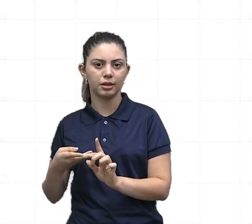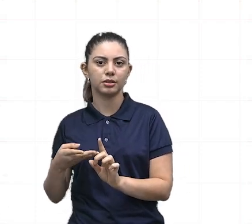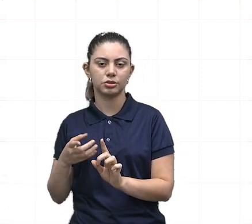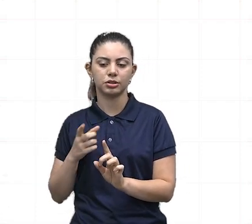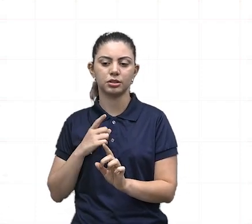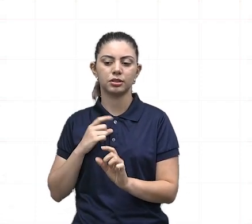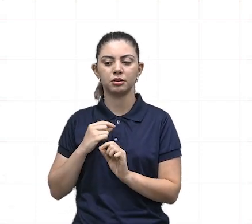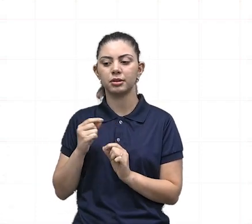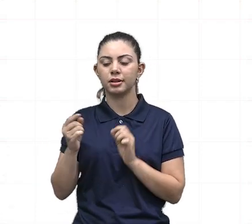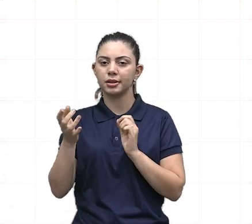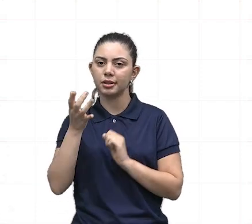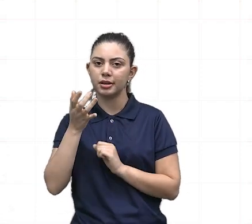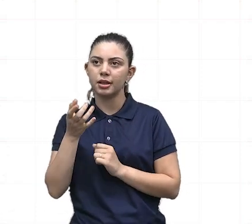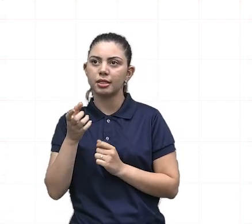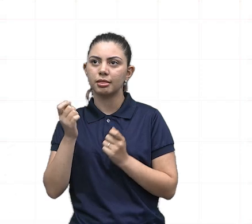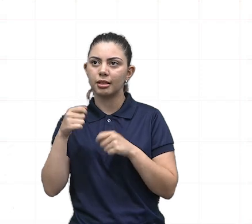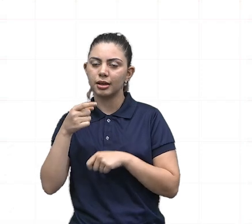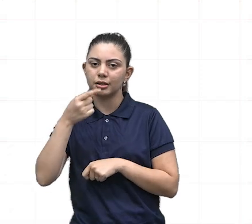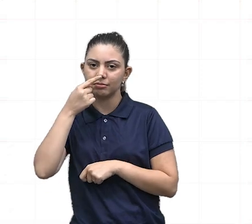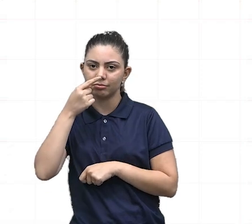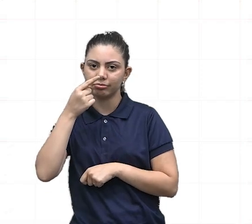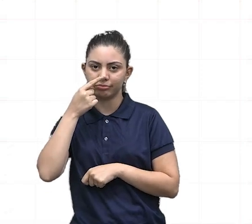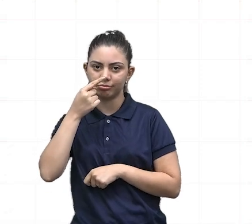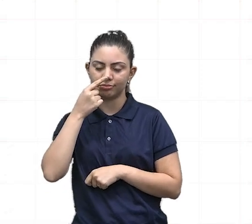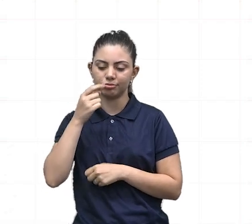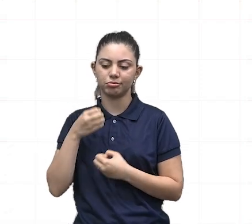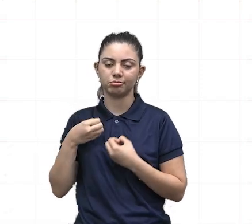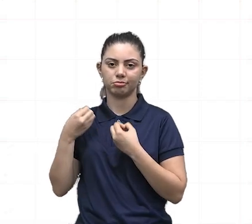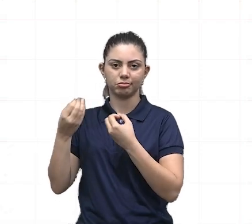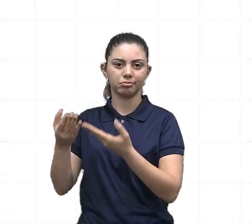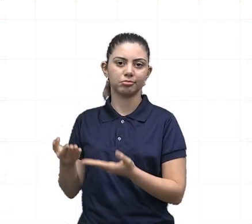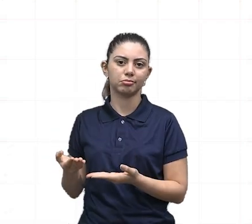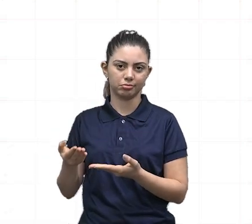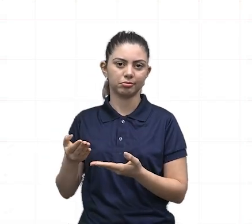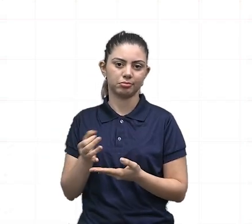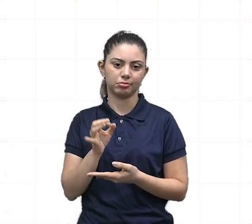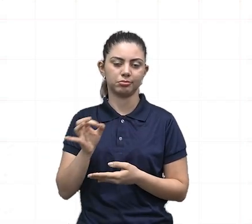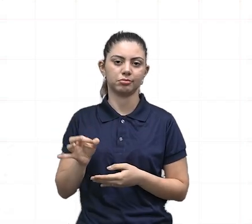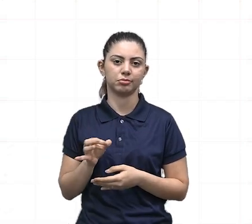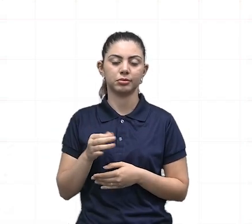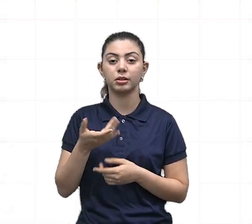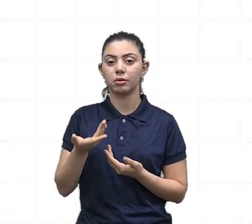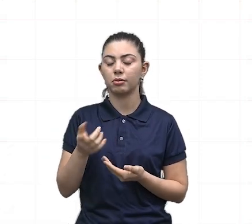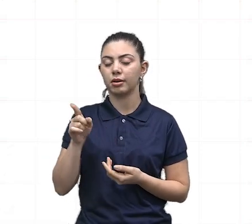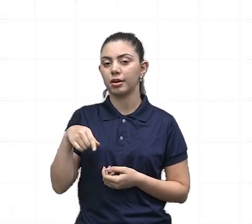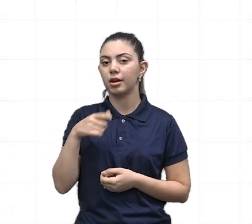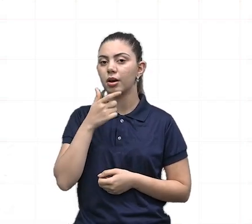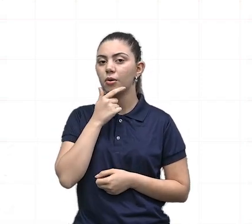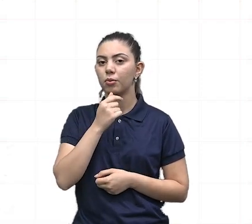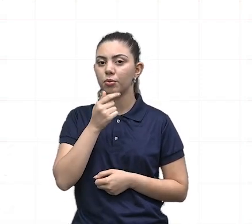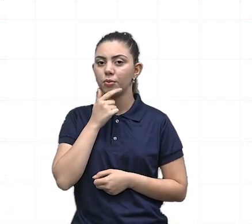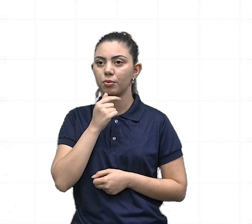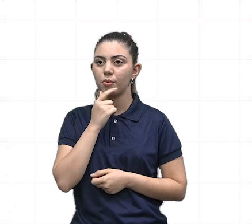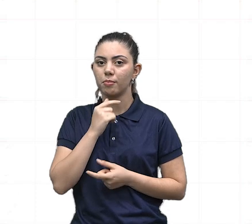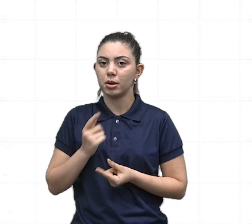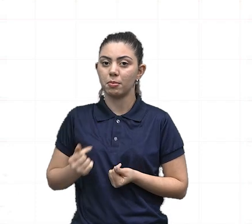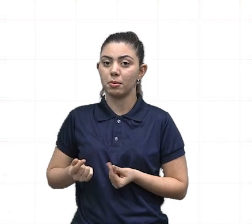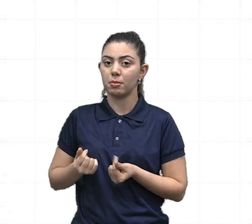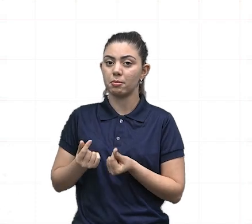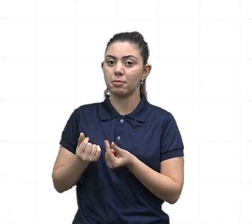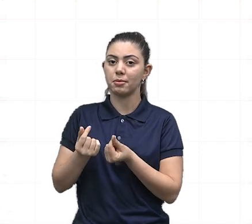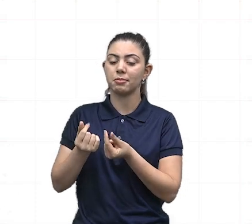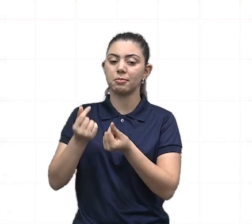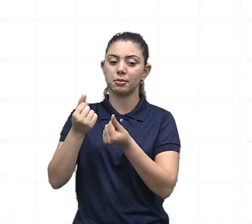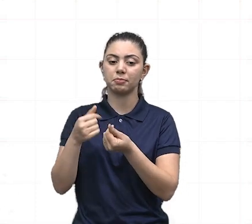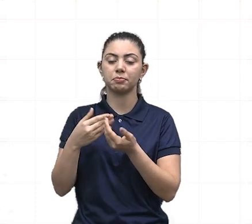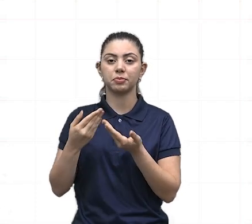maior fidelidade ao monarca. Geralmente eram os homens, né, mais ricos. As